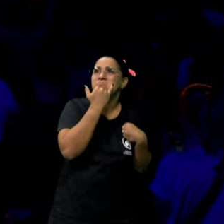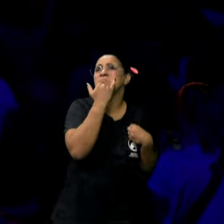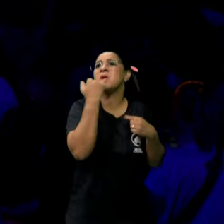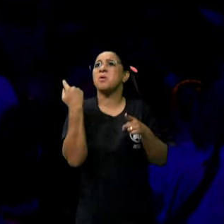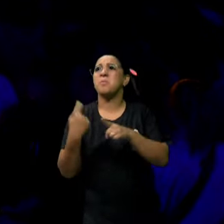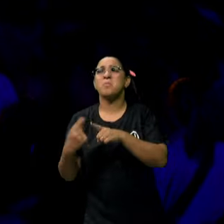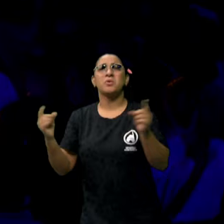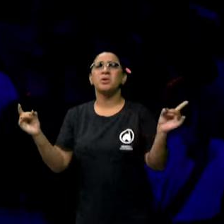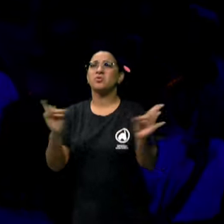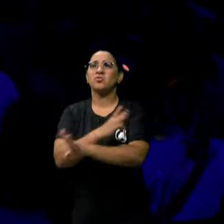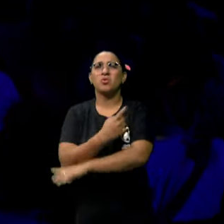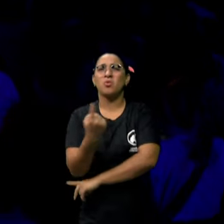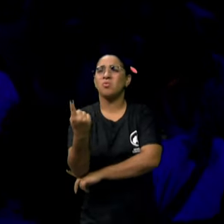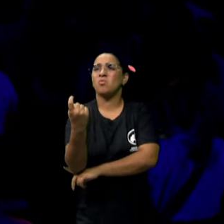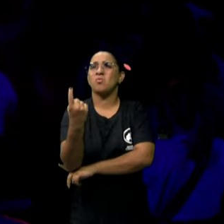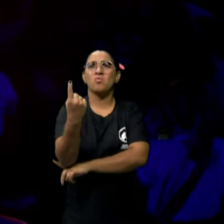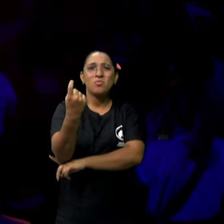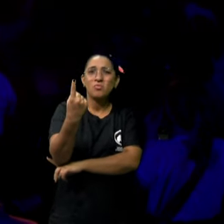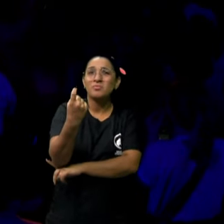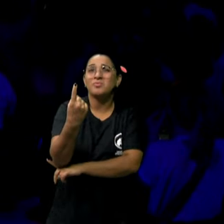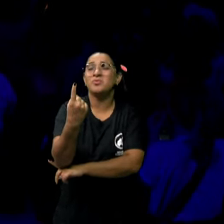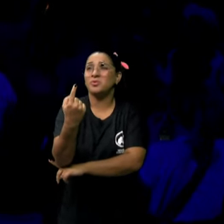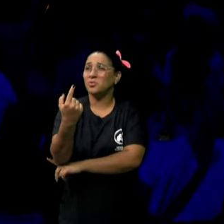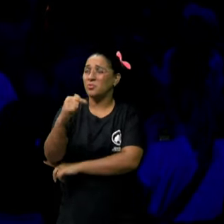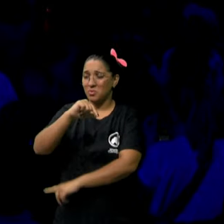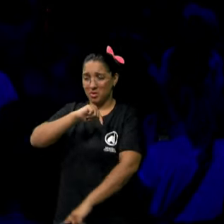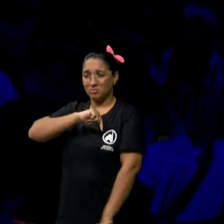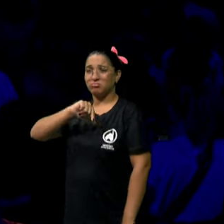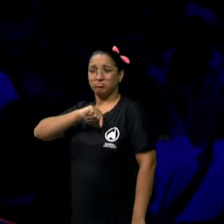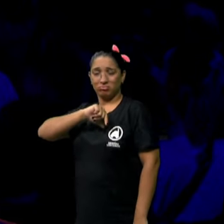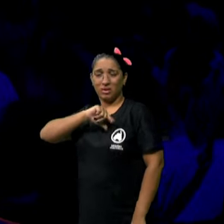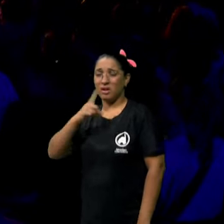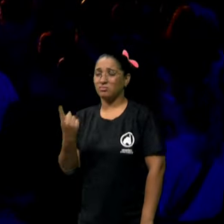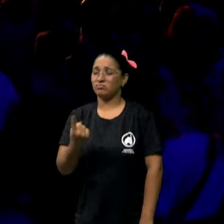na Essência és tu Essências